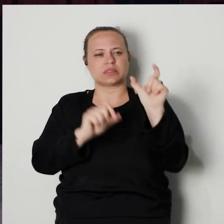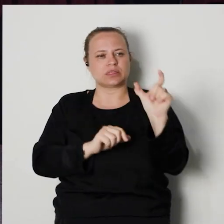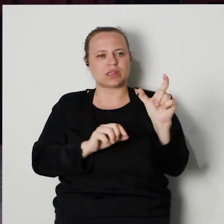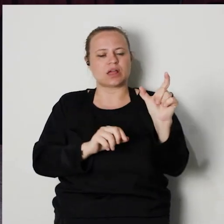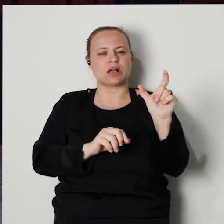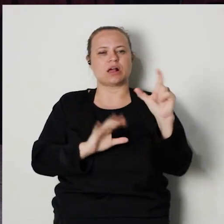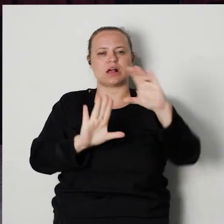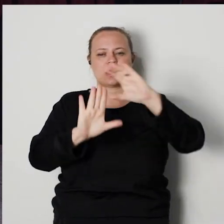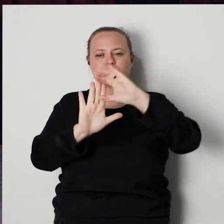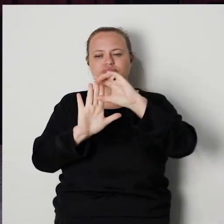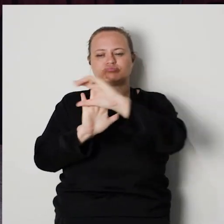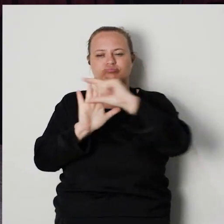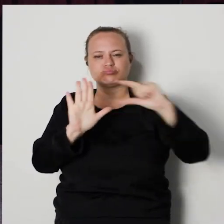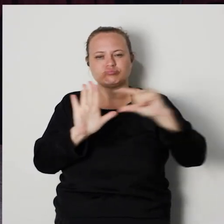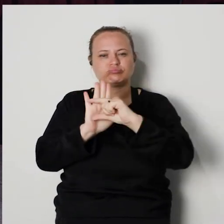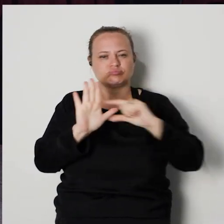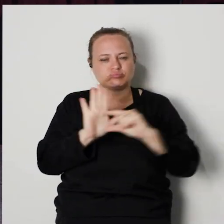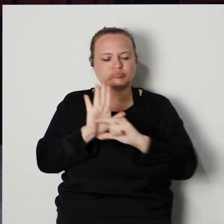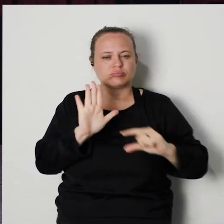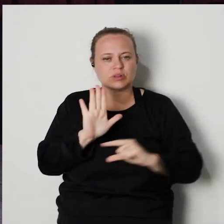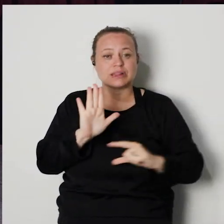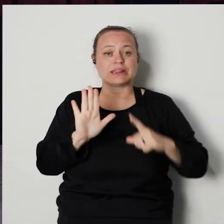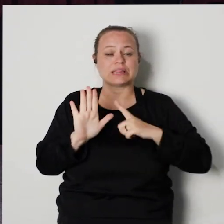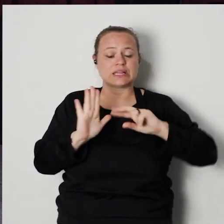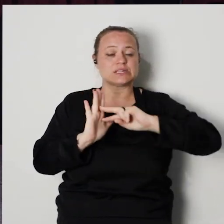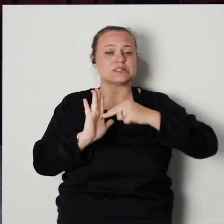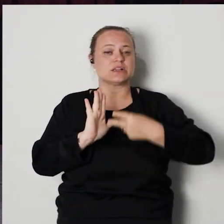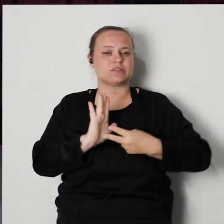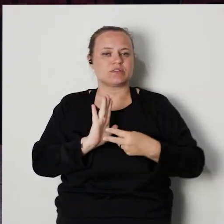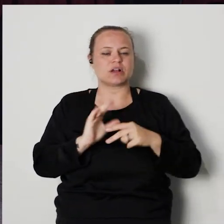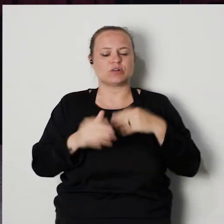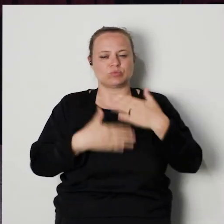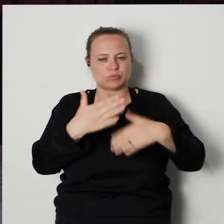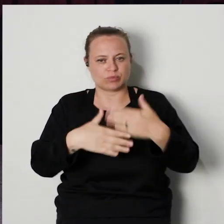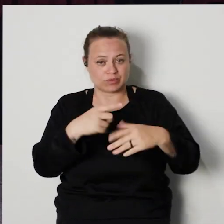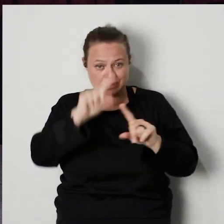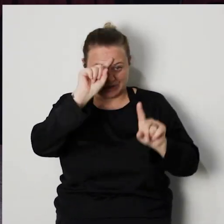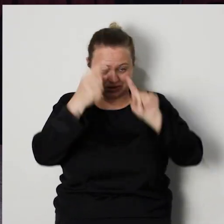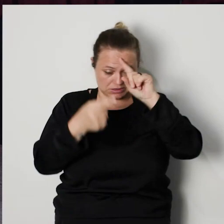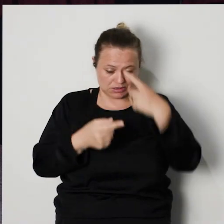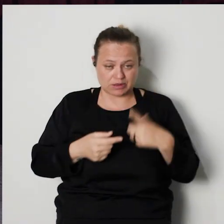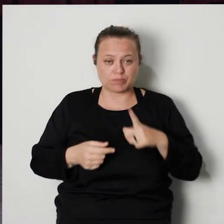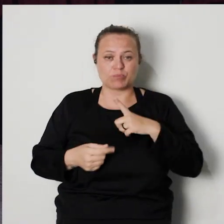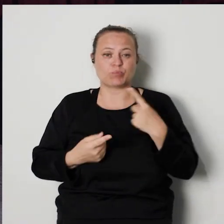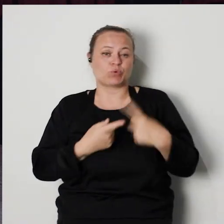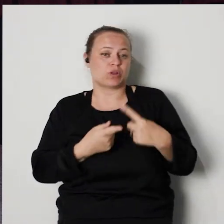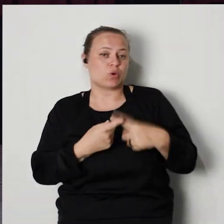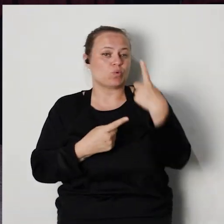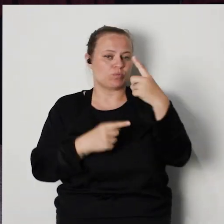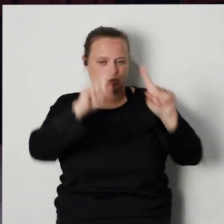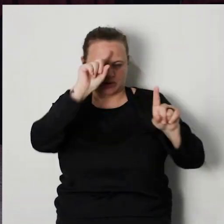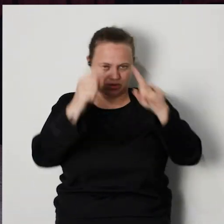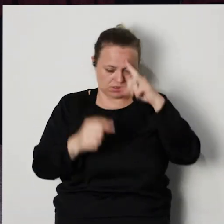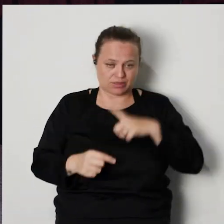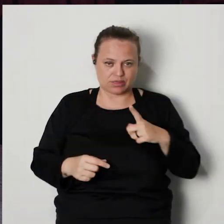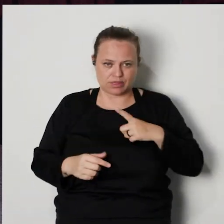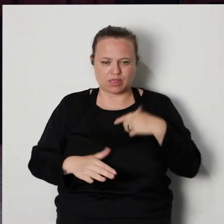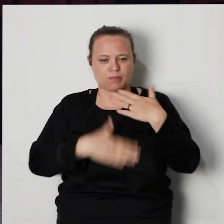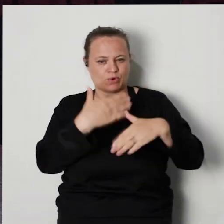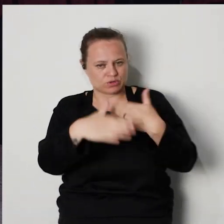de metas, análise da situação, o prognóstico. Cada capítulo ou cada unidade